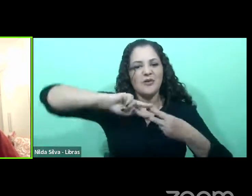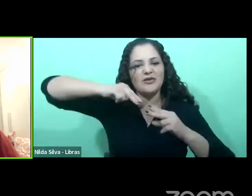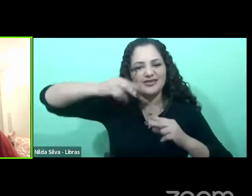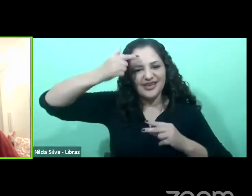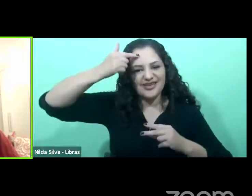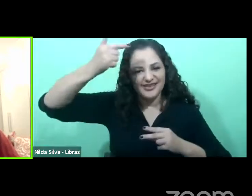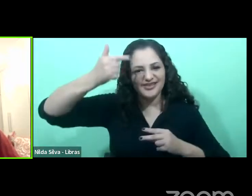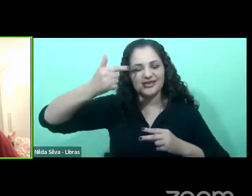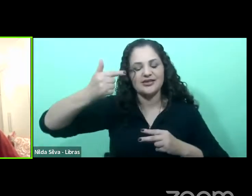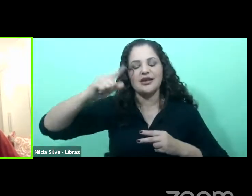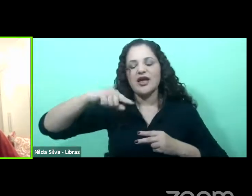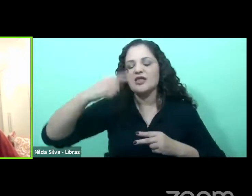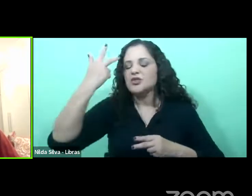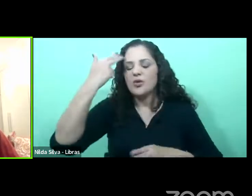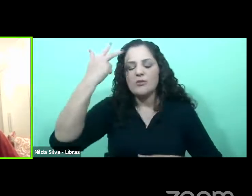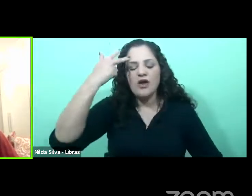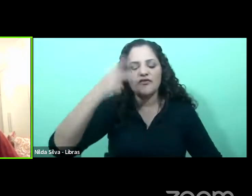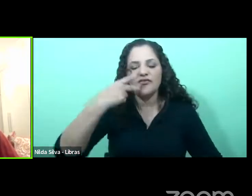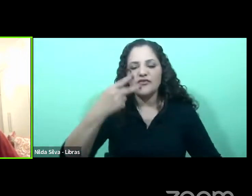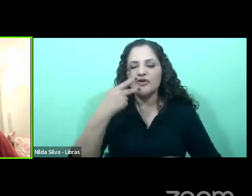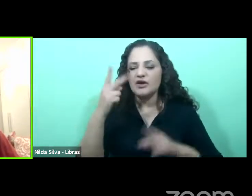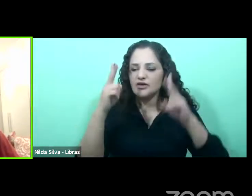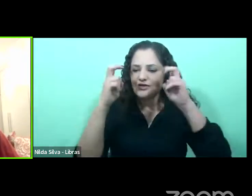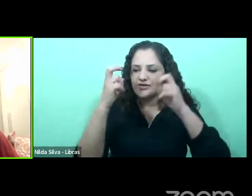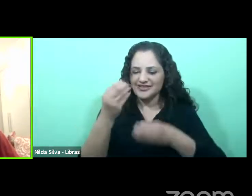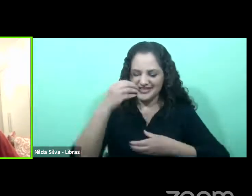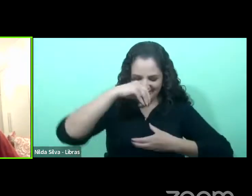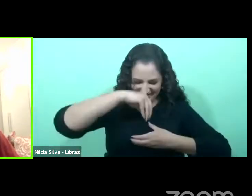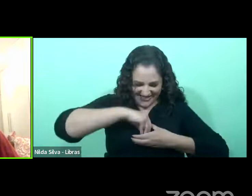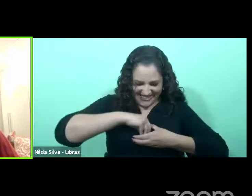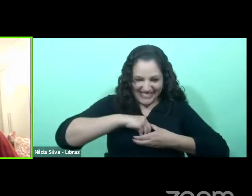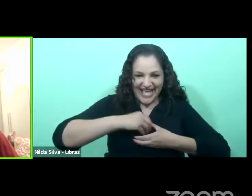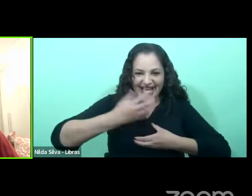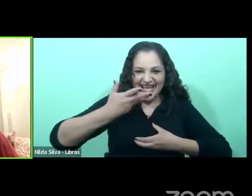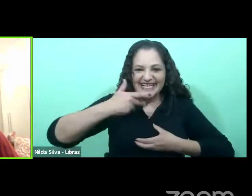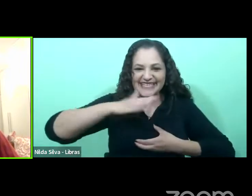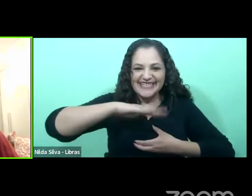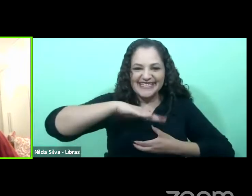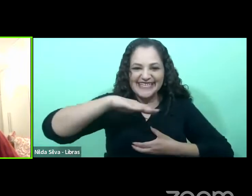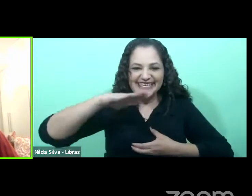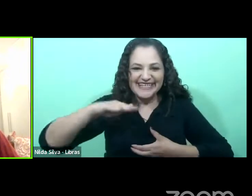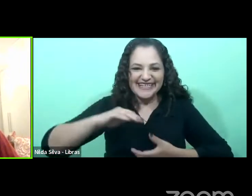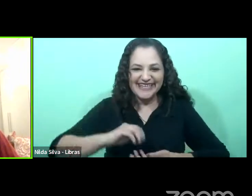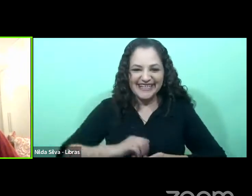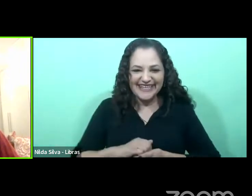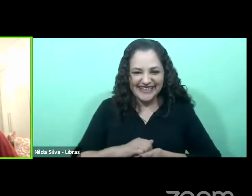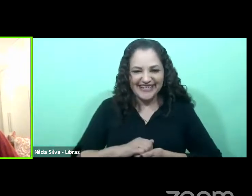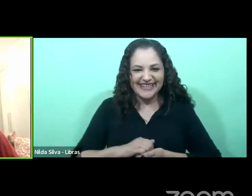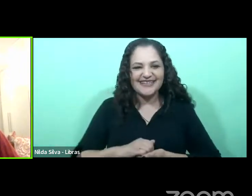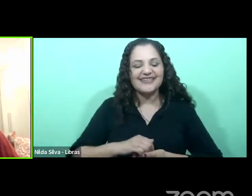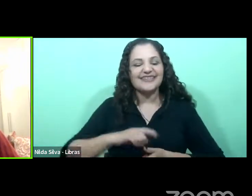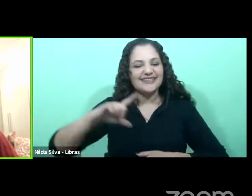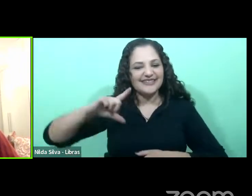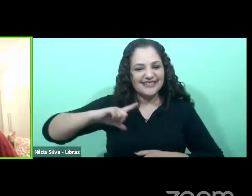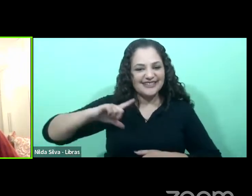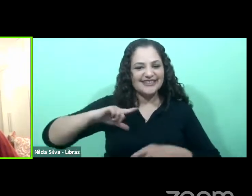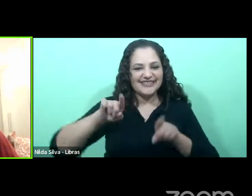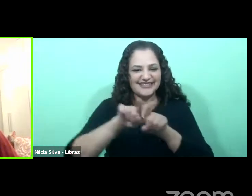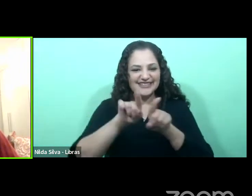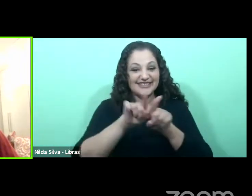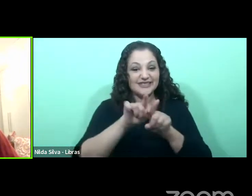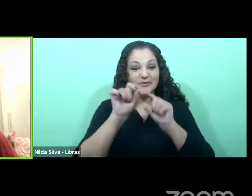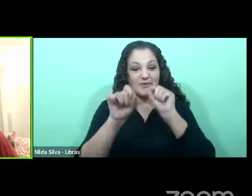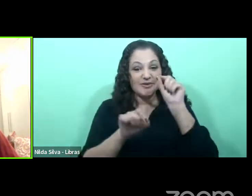comum ouvirmos falar sobre a nossa criança interior, mas também há em todos nós o nosso velho